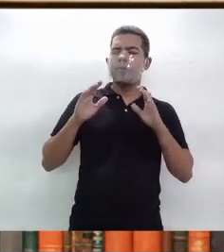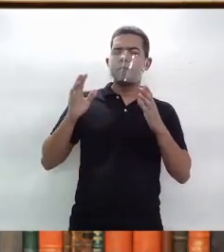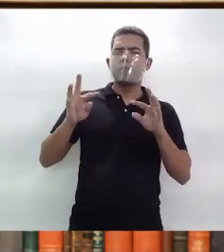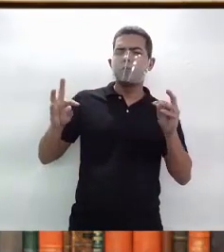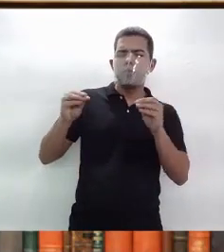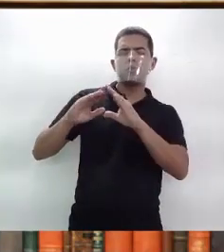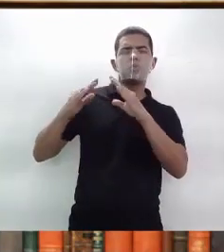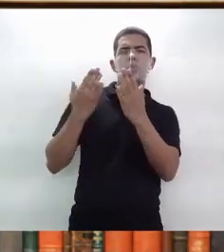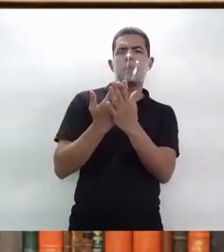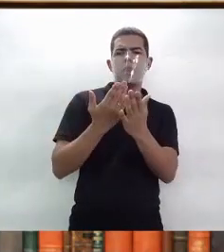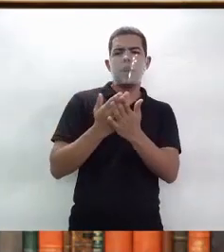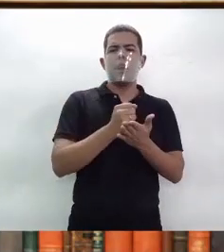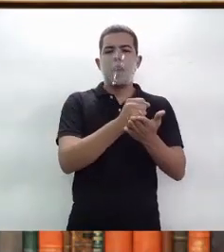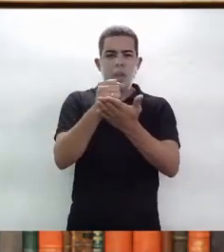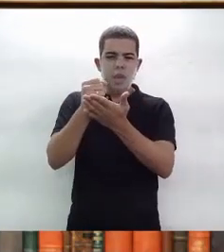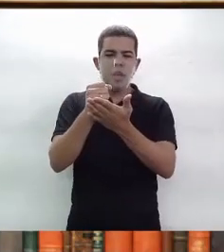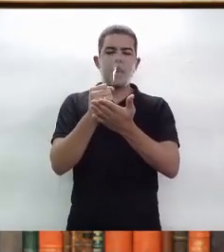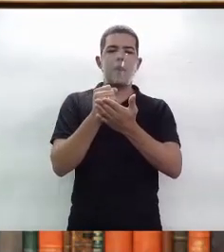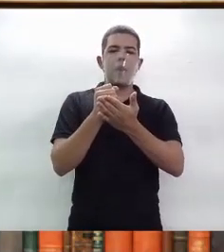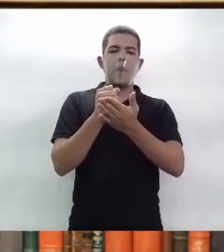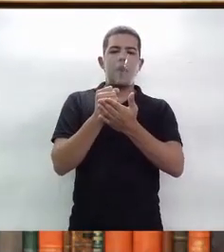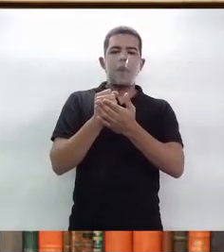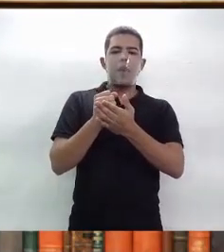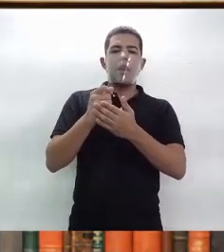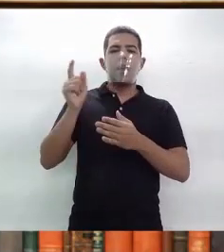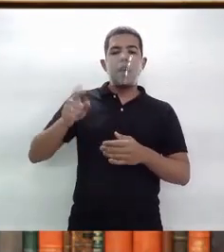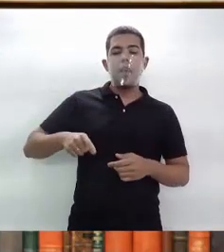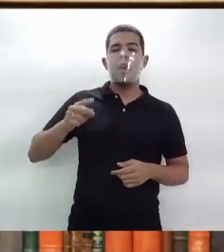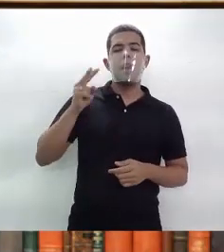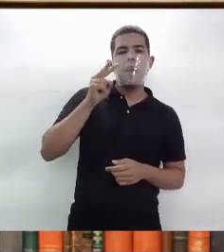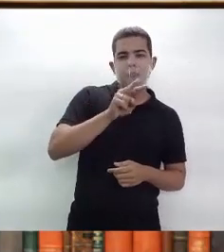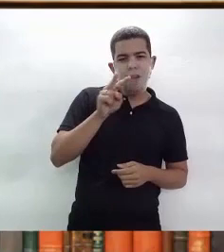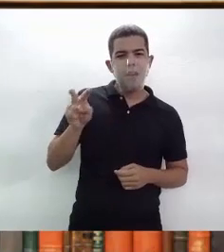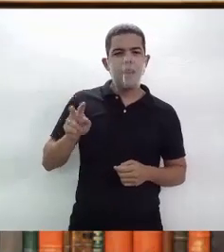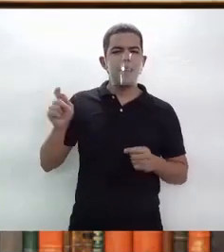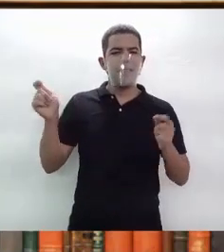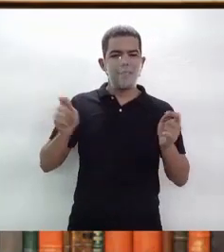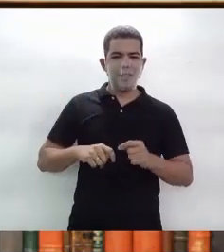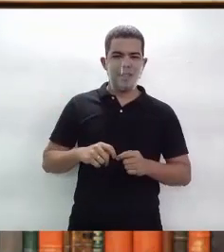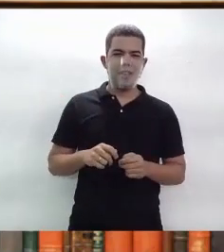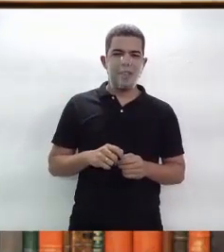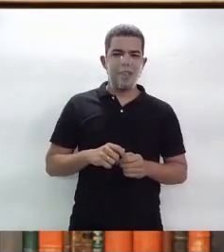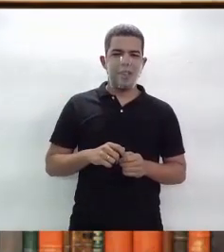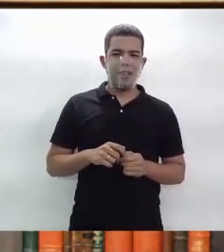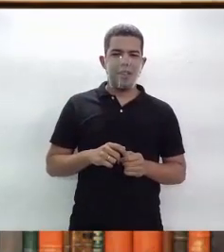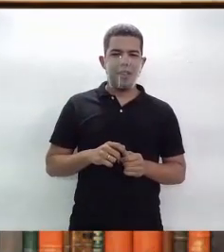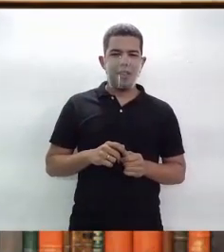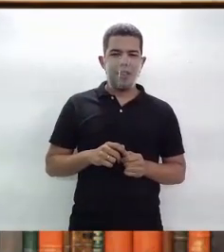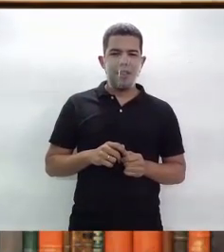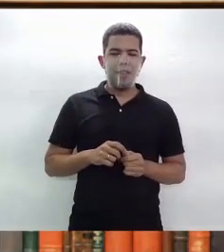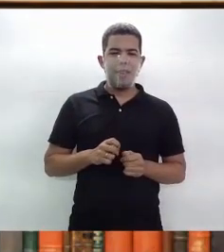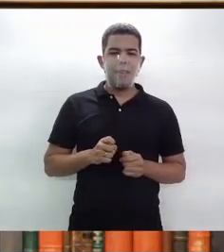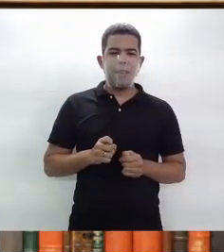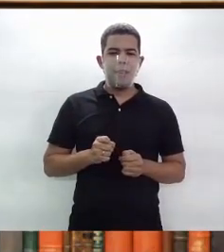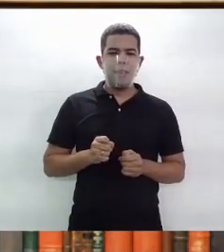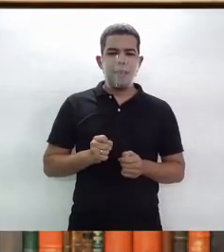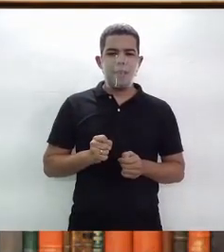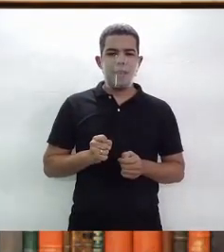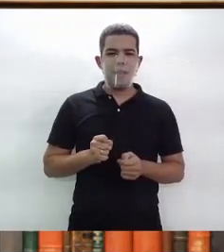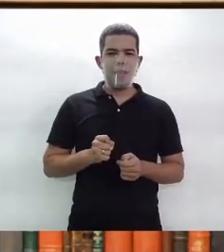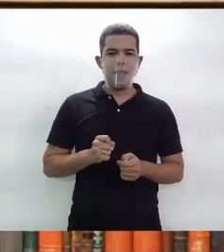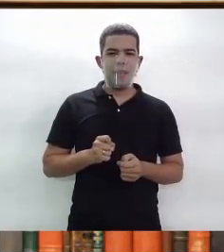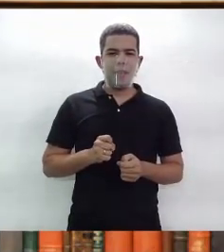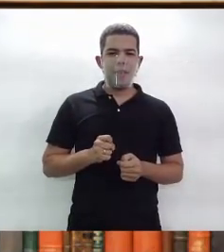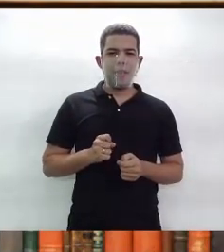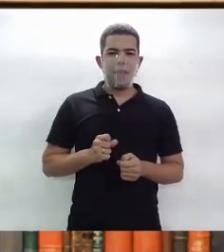essa contribuição que a gente traz, né, de você ter esse olhar. Vamos ter um olhar mais técnico, vamos ter um olhar. Se tiver que pontuar